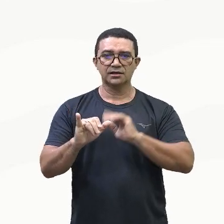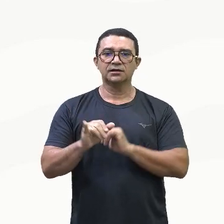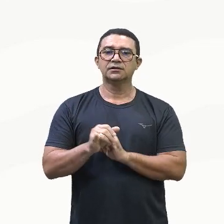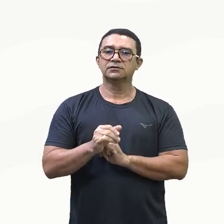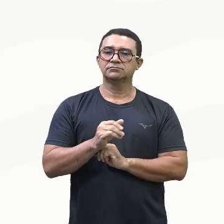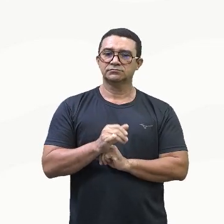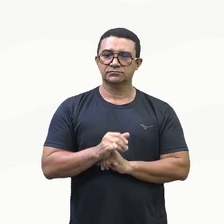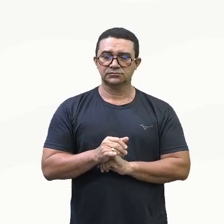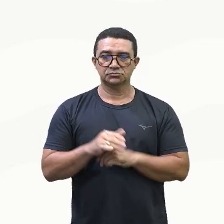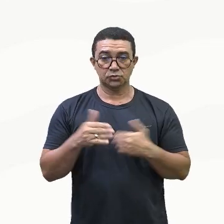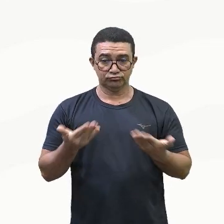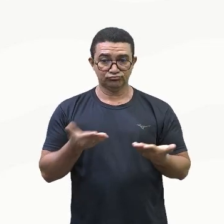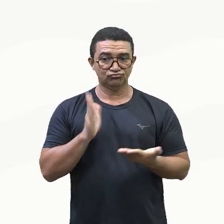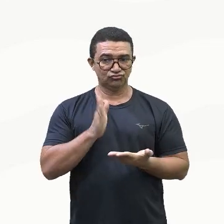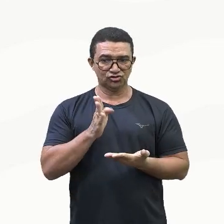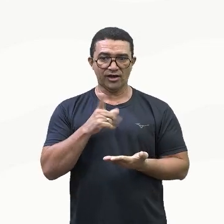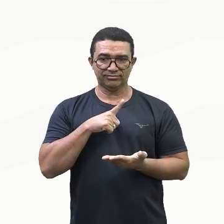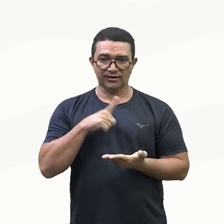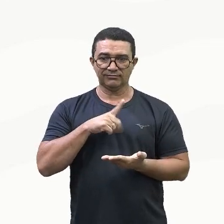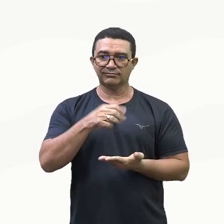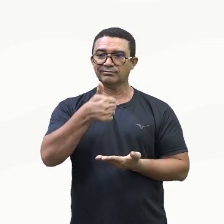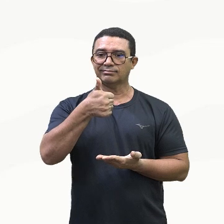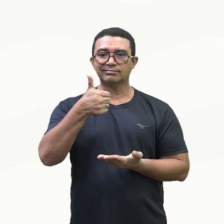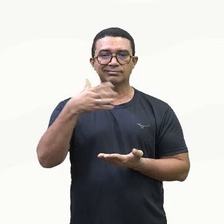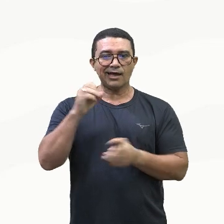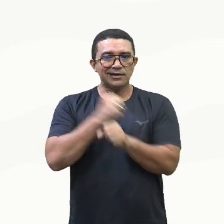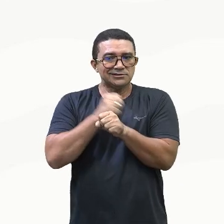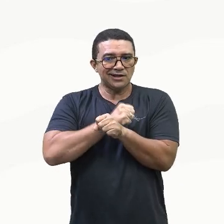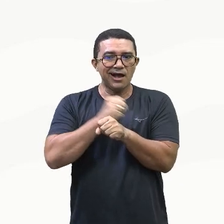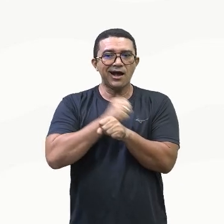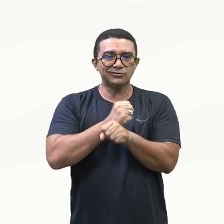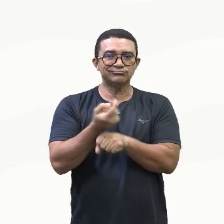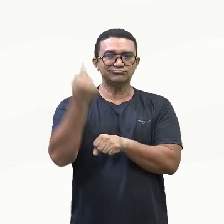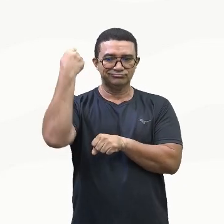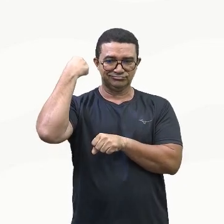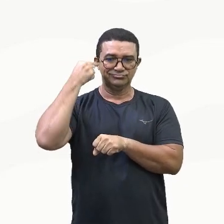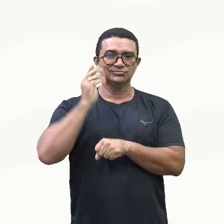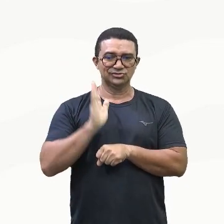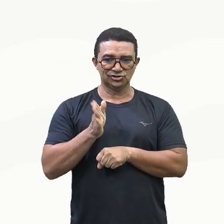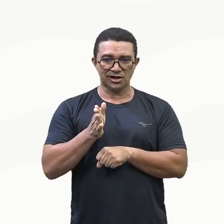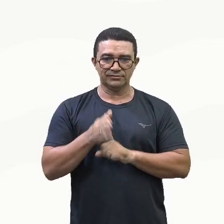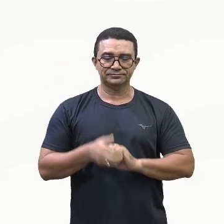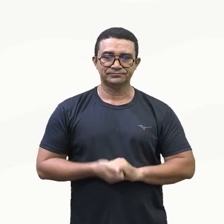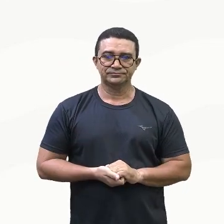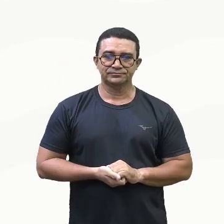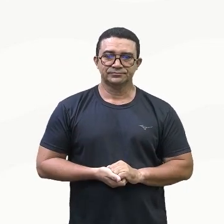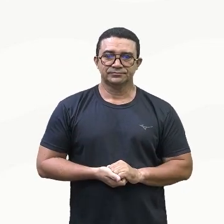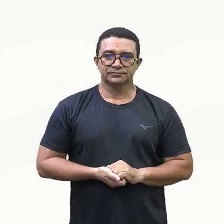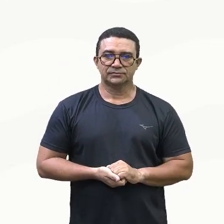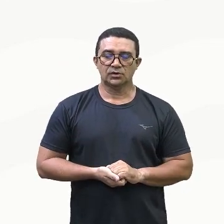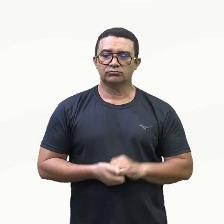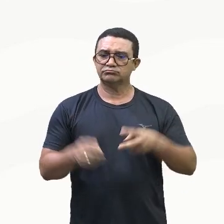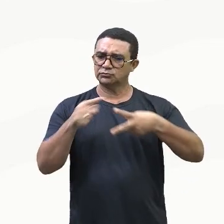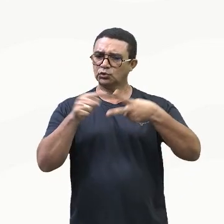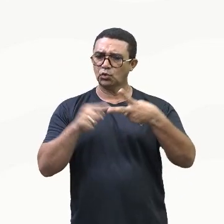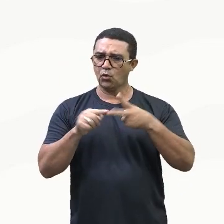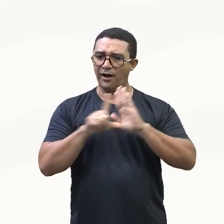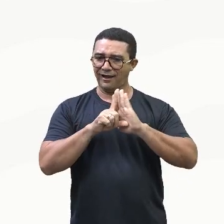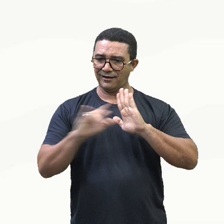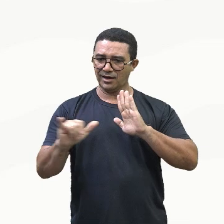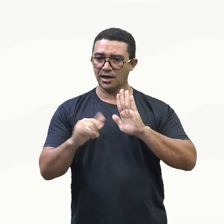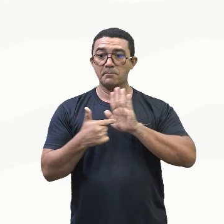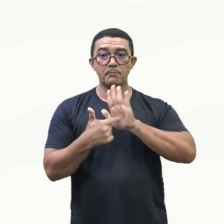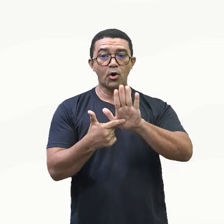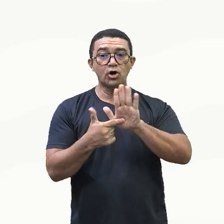11.645, pois muito bem, já vigoram há mais de 10 anos. E o que rezam essas leis? Elas trazem